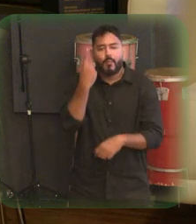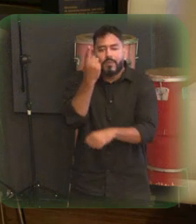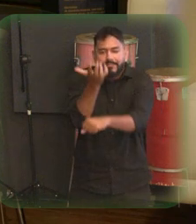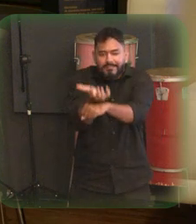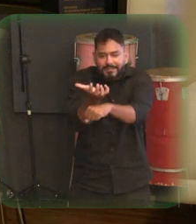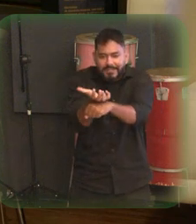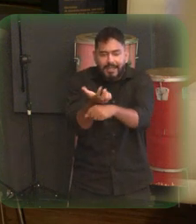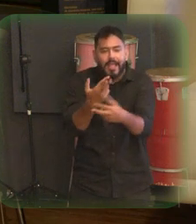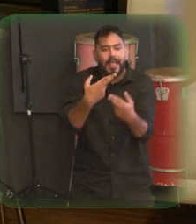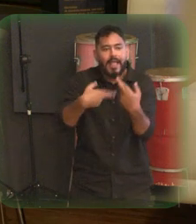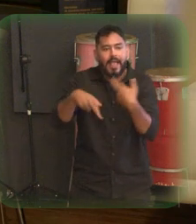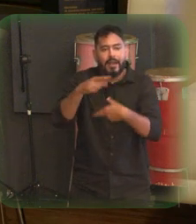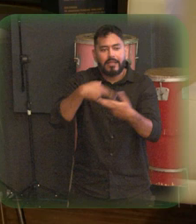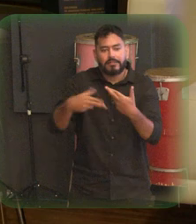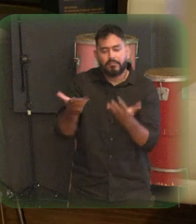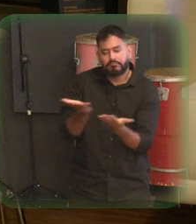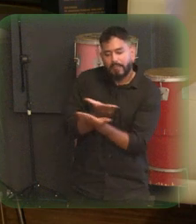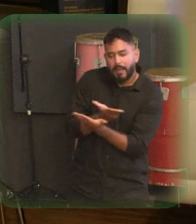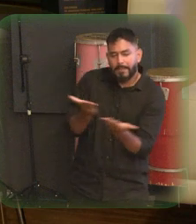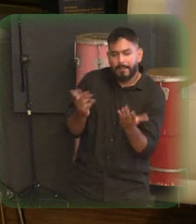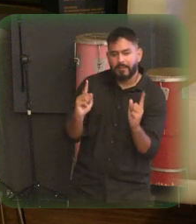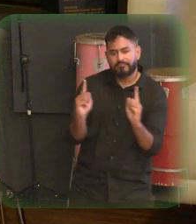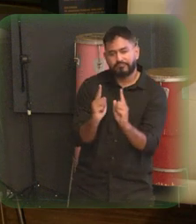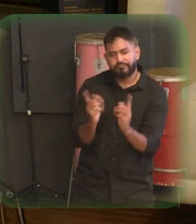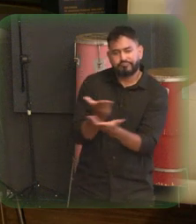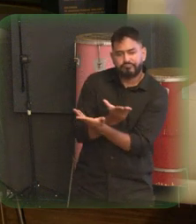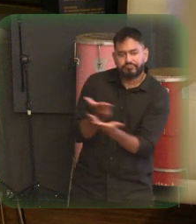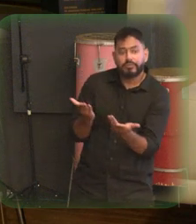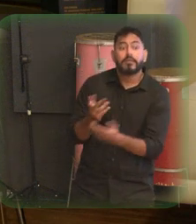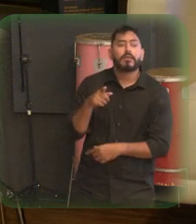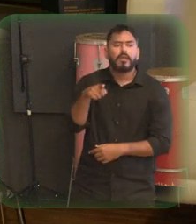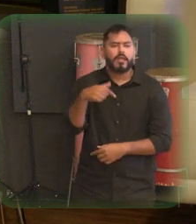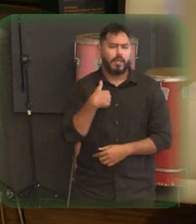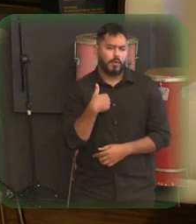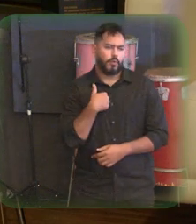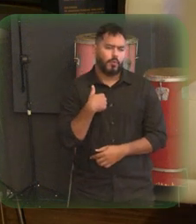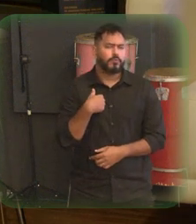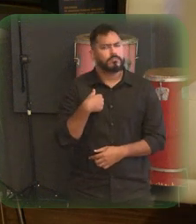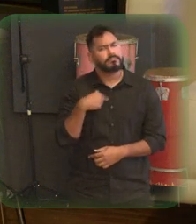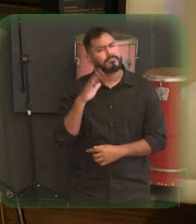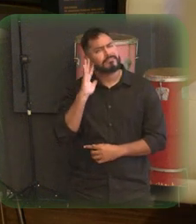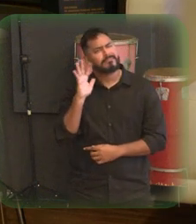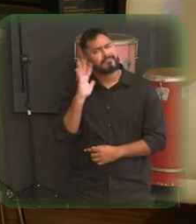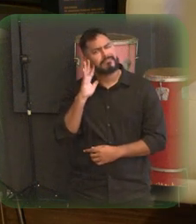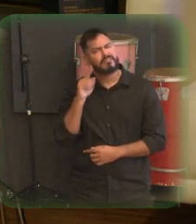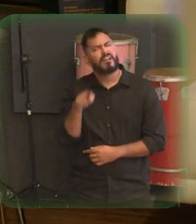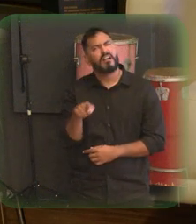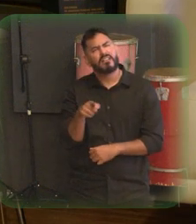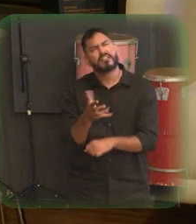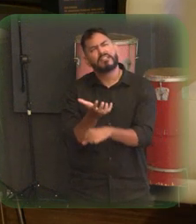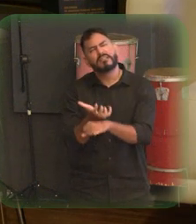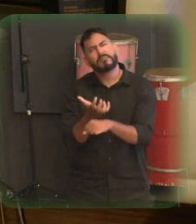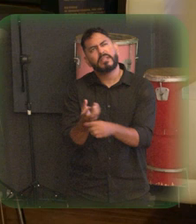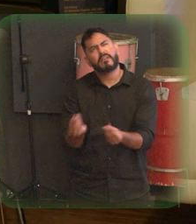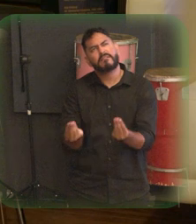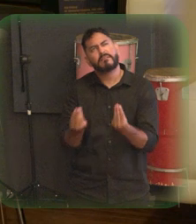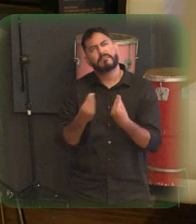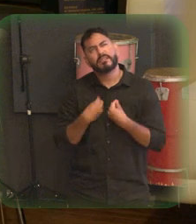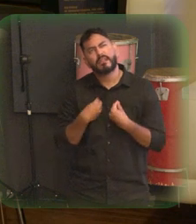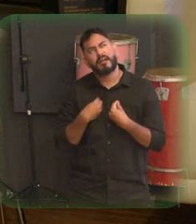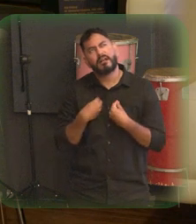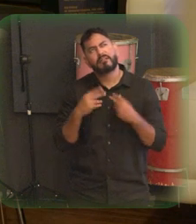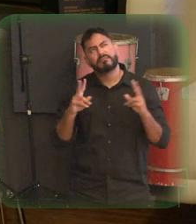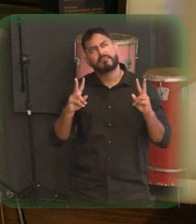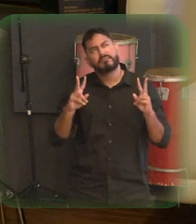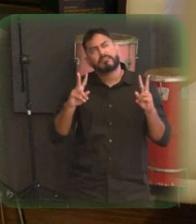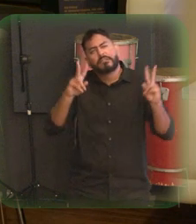chamada Relações Interpessoais, a qual eu tinha imaginado que essa disciplina iria trazer questões de